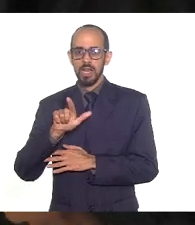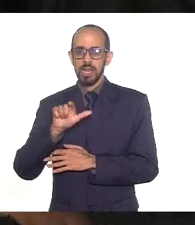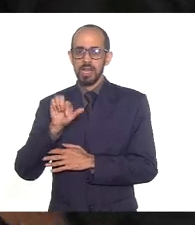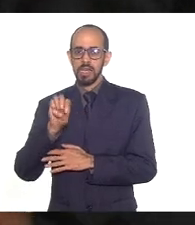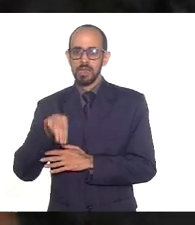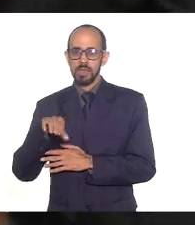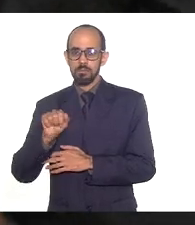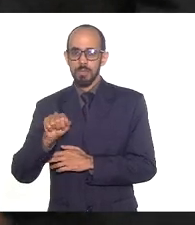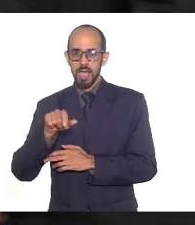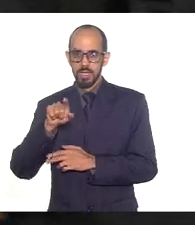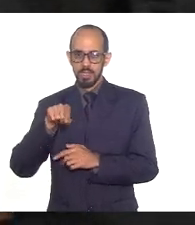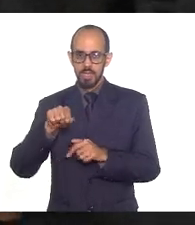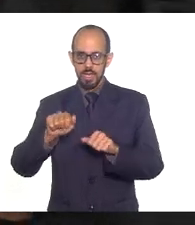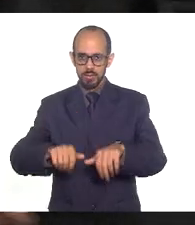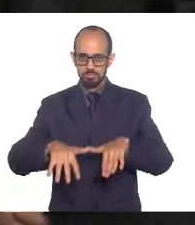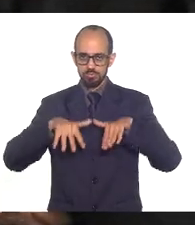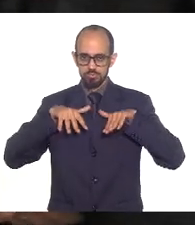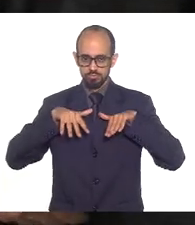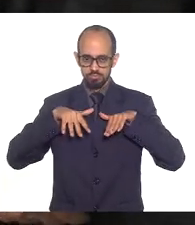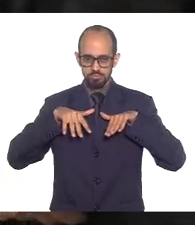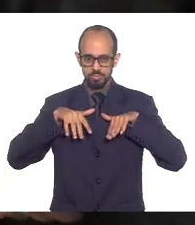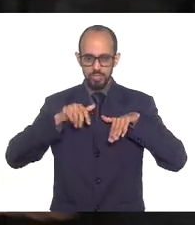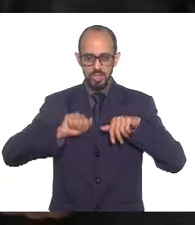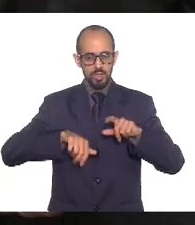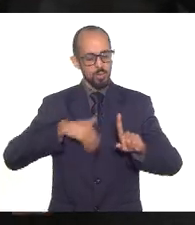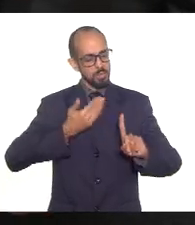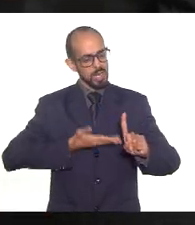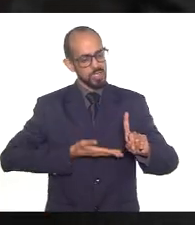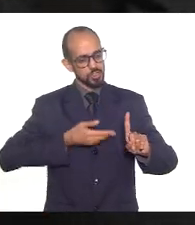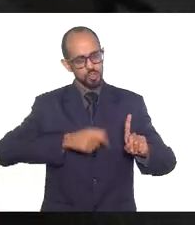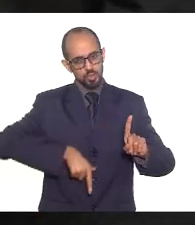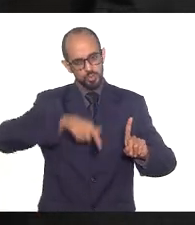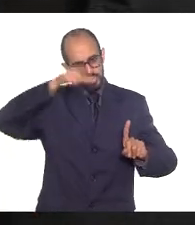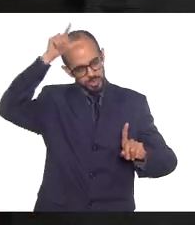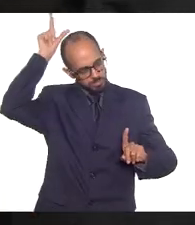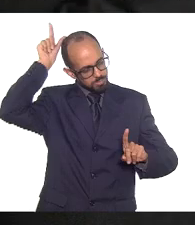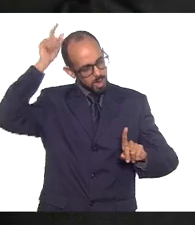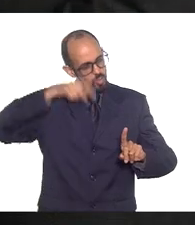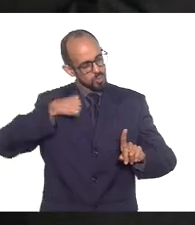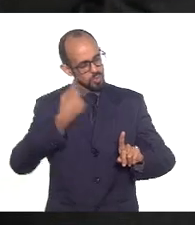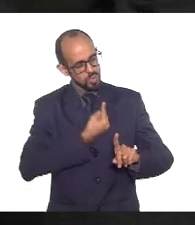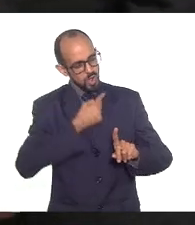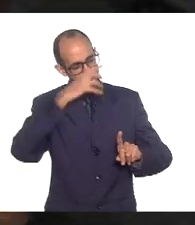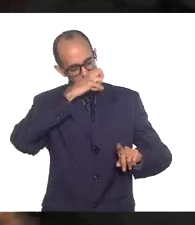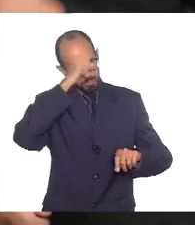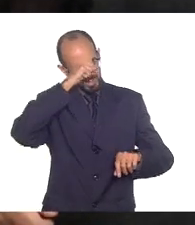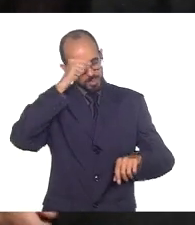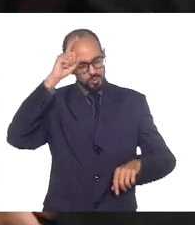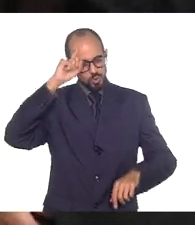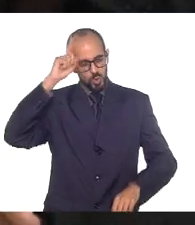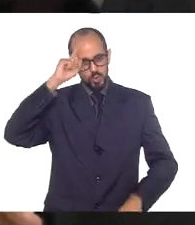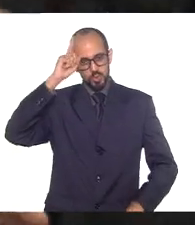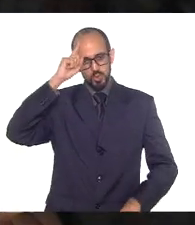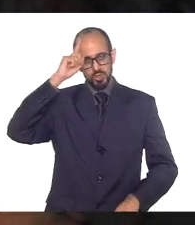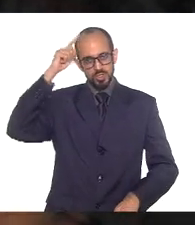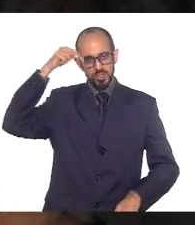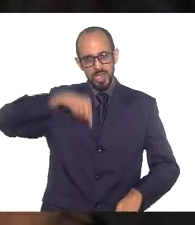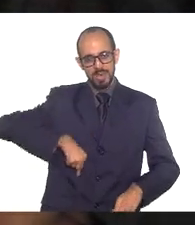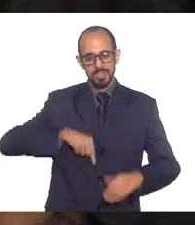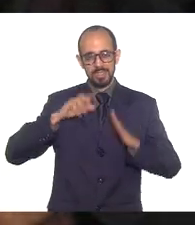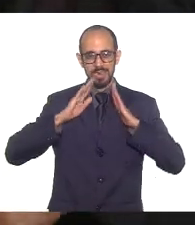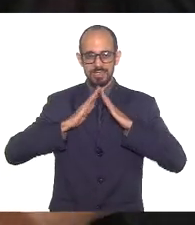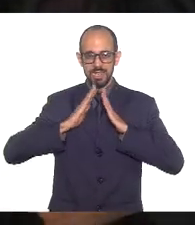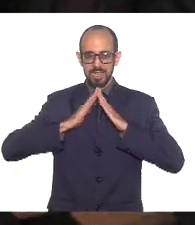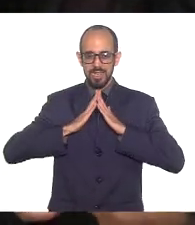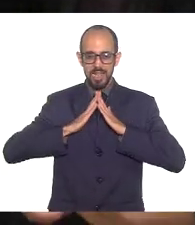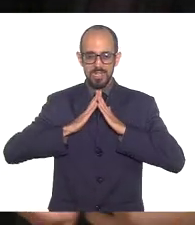também homenageia pessoas como luz Paulo o nosso de cano com quem aprendemos todos os dias aqui dentro dessa casa